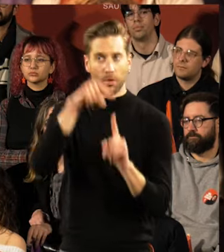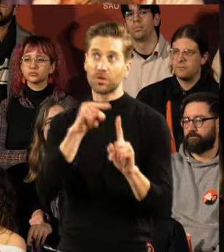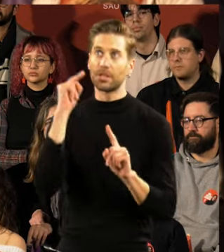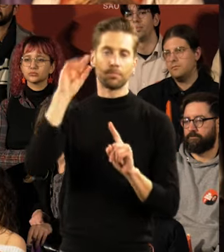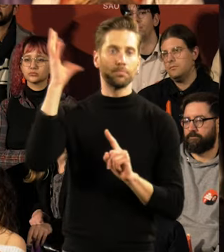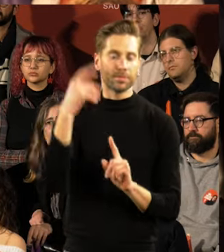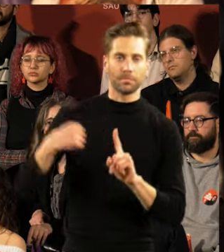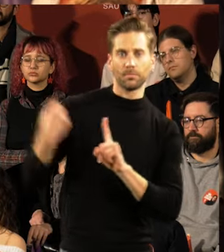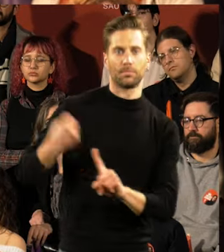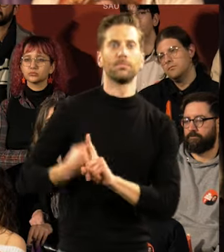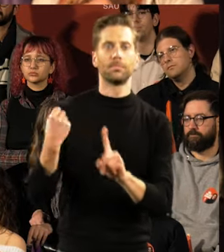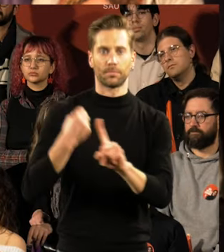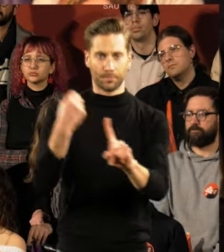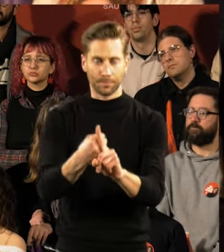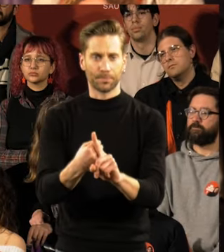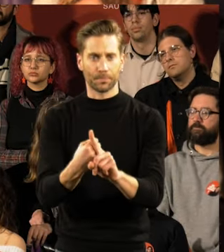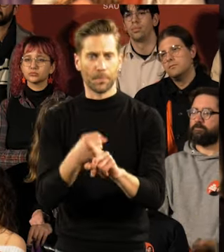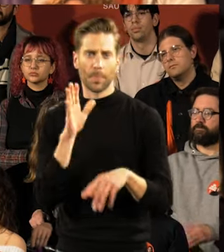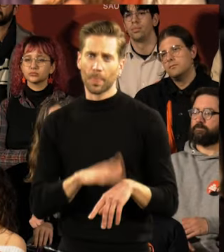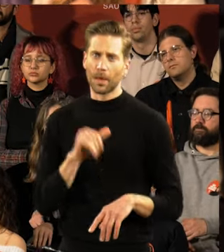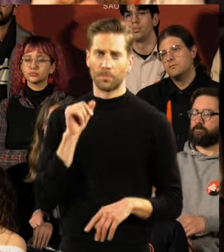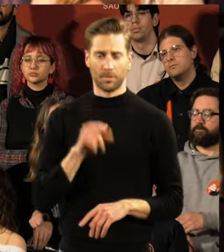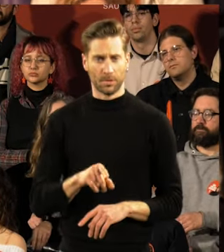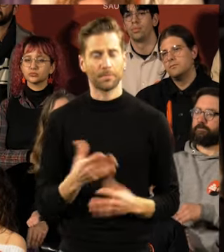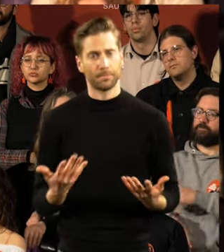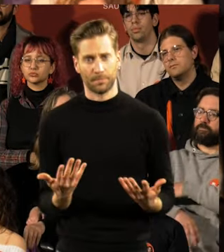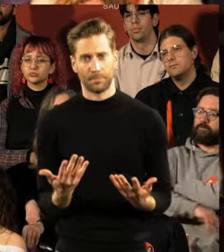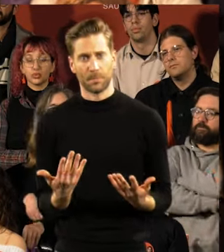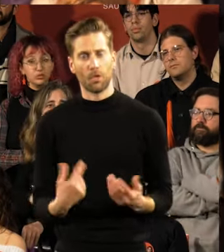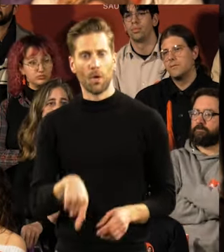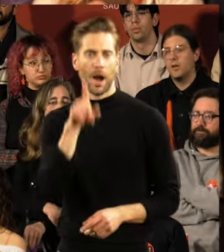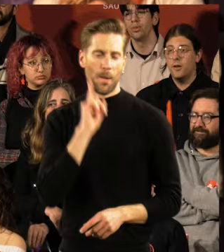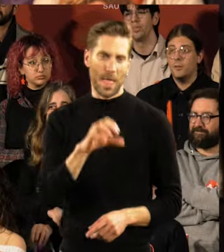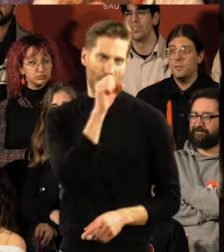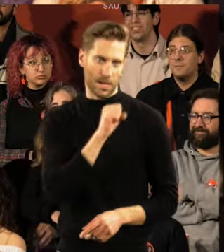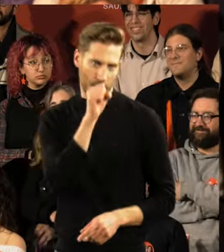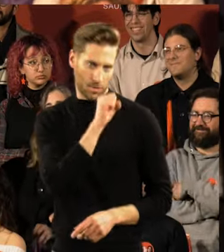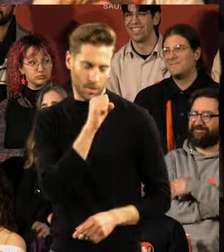alterações climáticas. E quero, por isso, começar com a Taylor Swift.